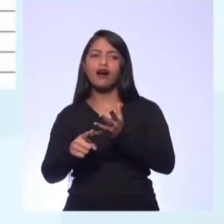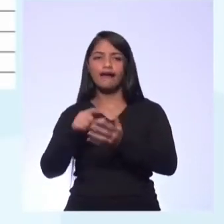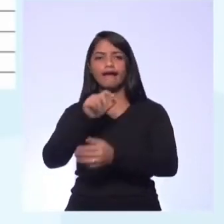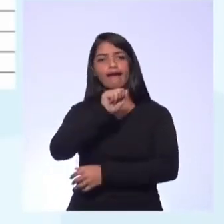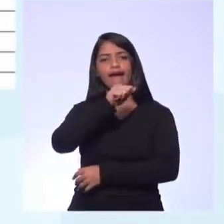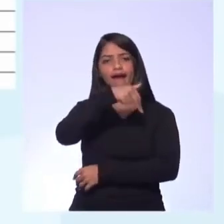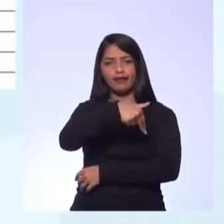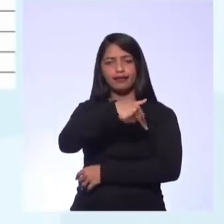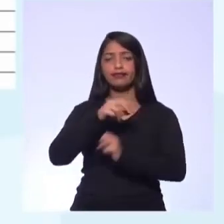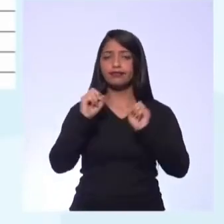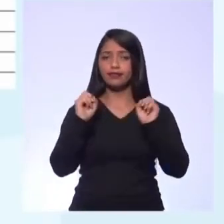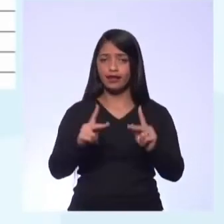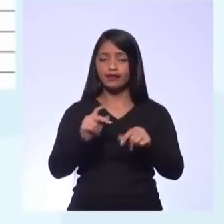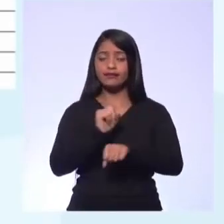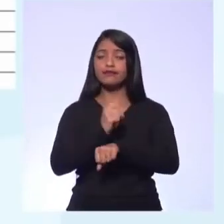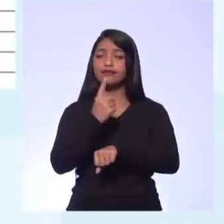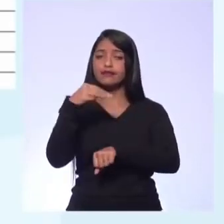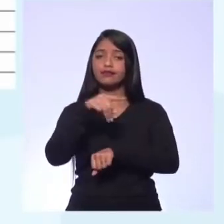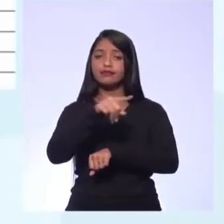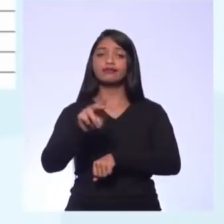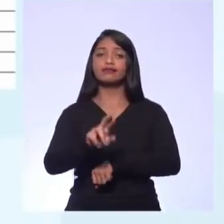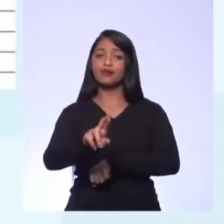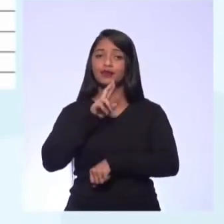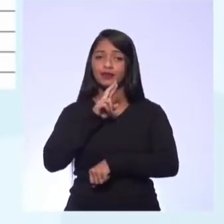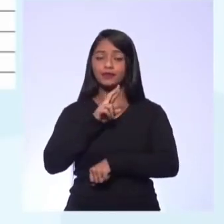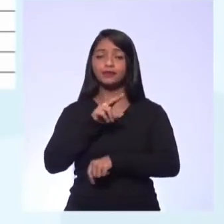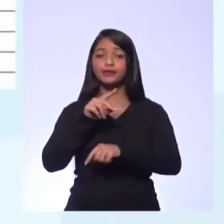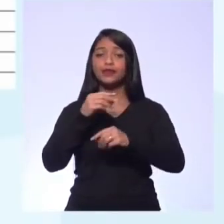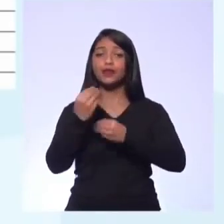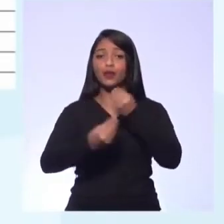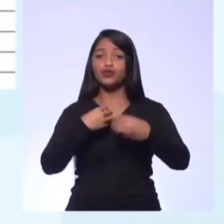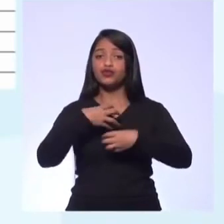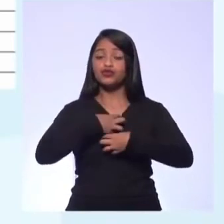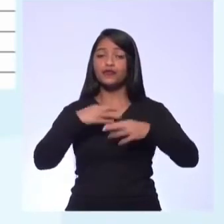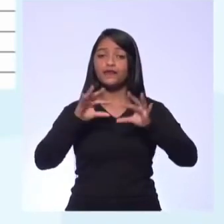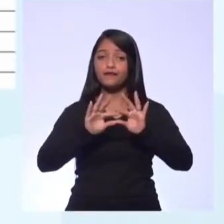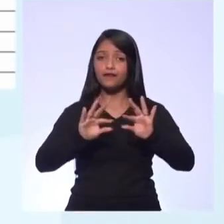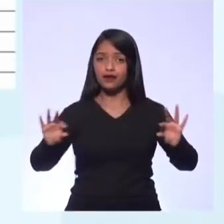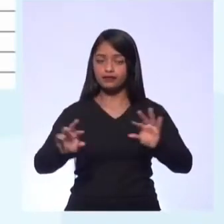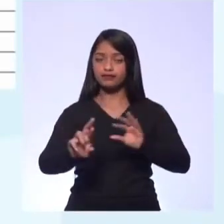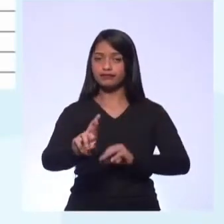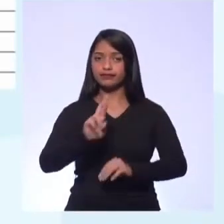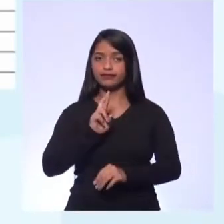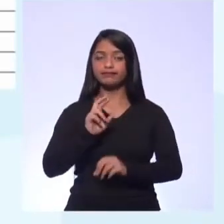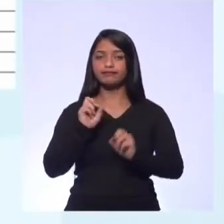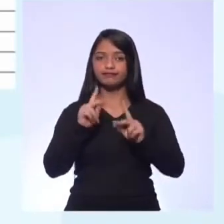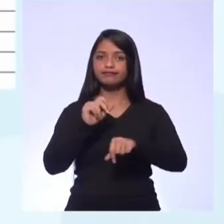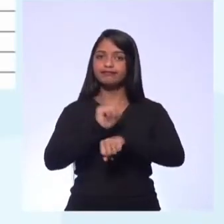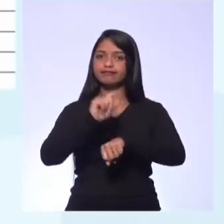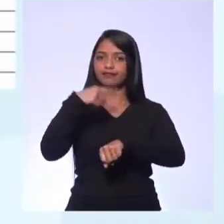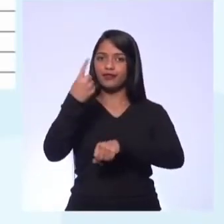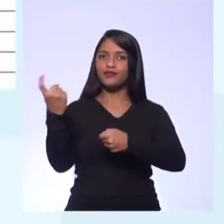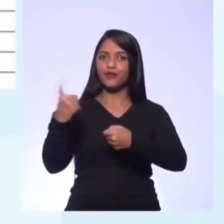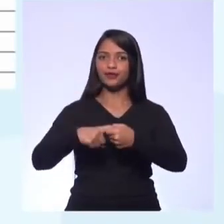chat qual é o seu prato favorito e de onde é, escrevendo em forma de frase, certo? É isso aí, a gente já volta.